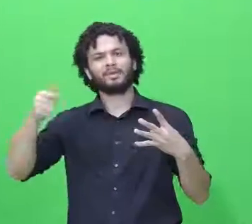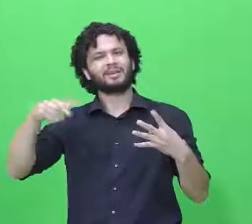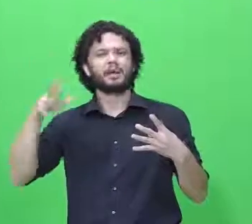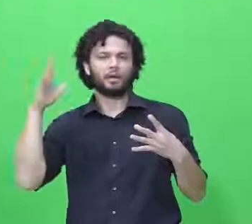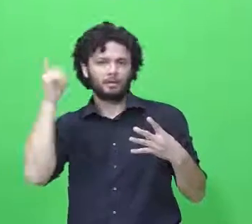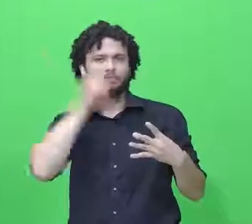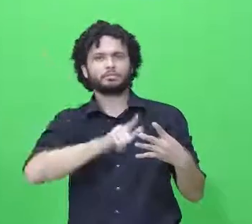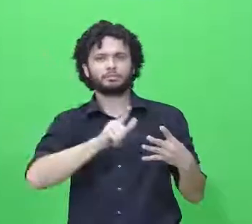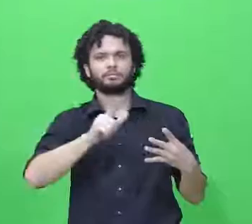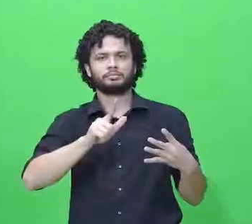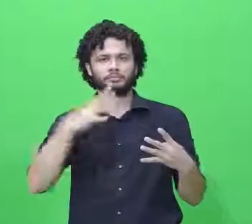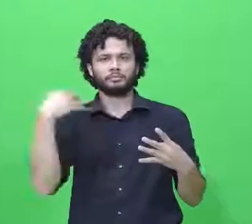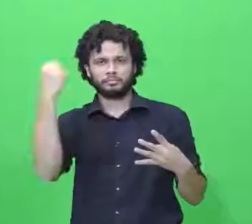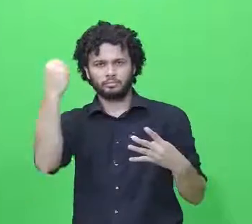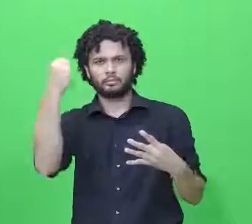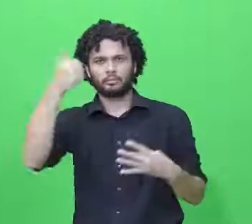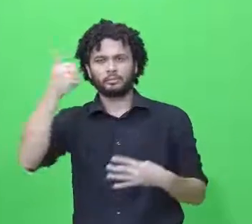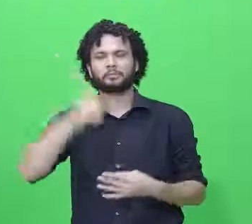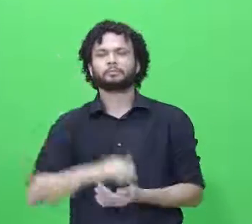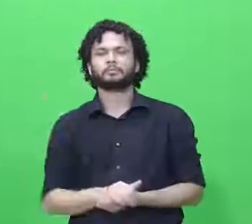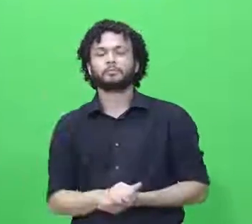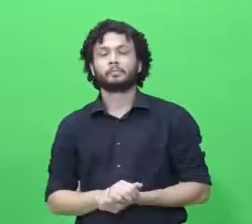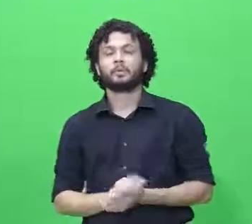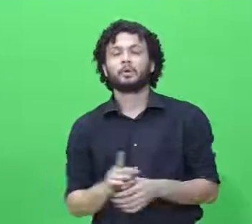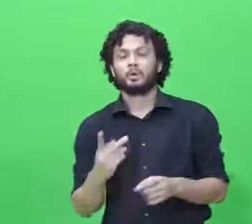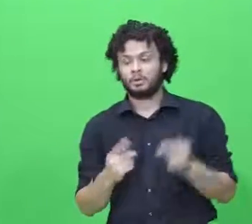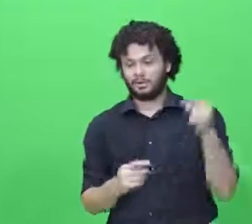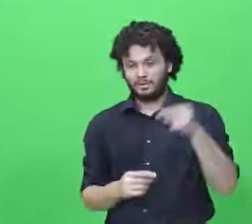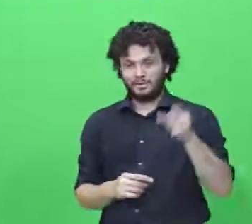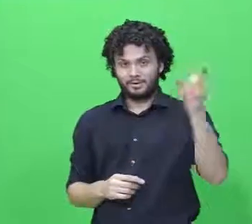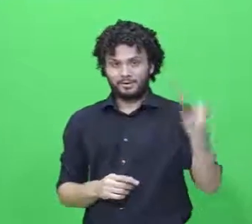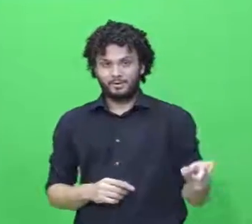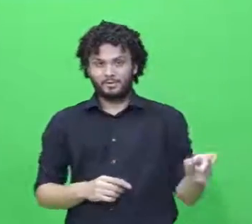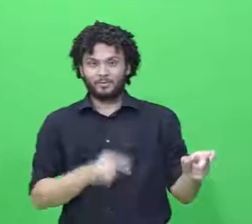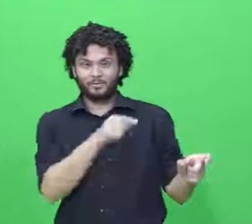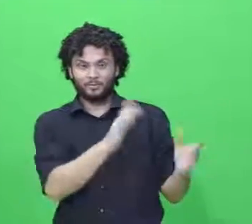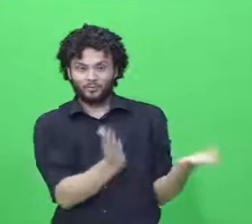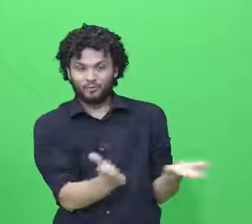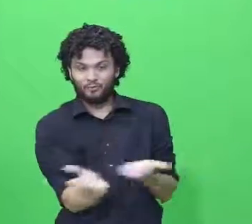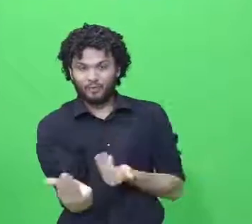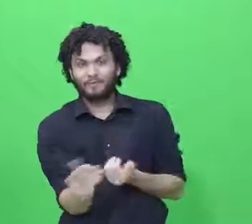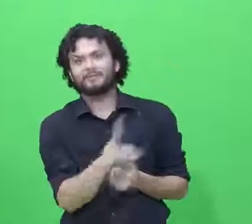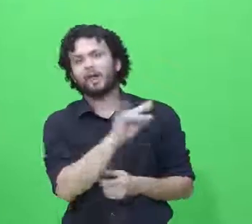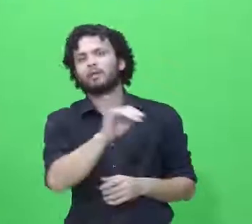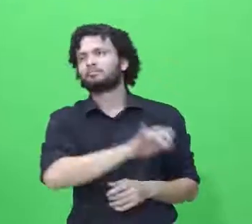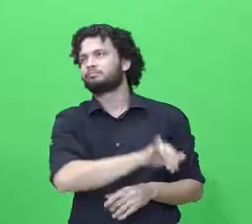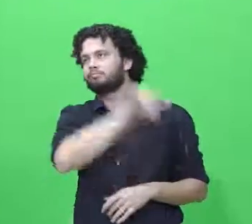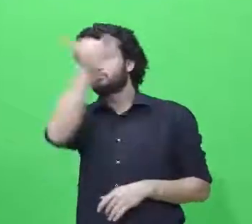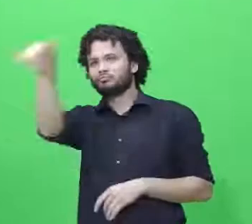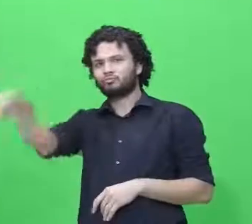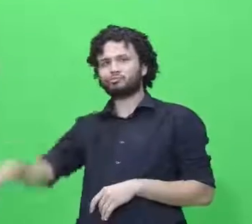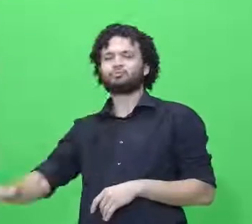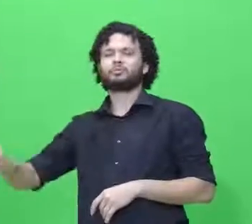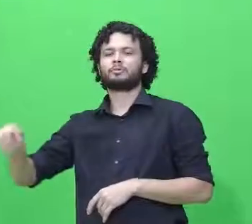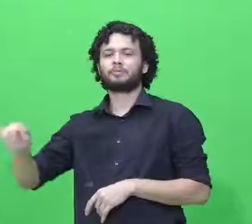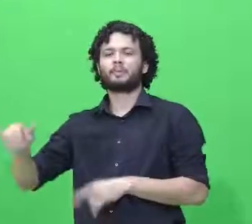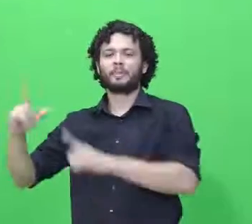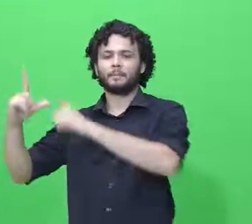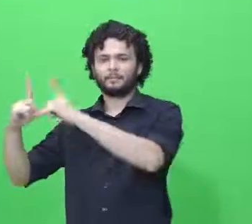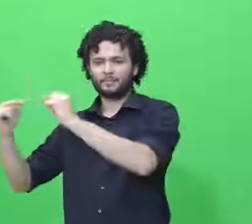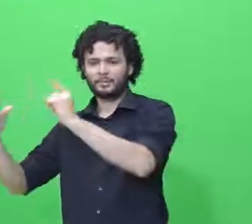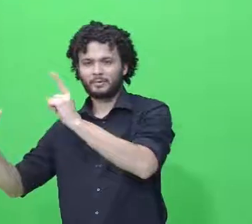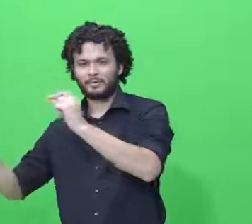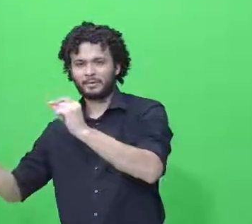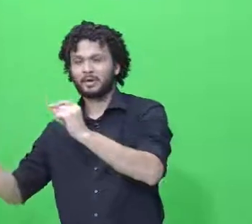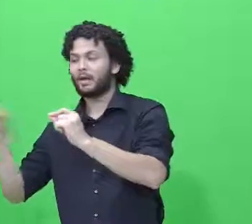vencedora, né, de toda essa seleção. E justamente esse jovem vai a Brasília e vai defendê-la em plenário nacional. E lá